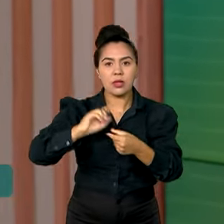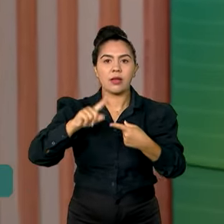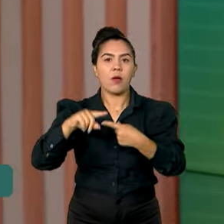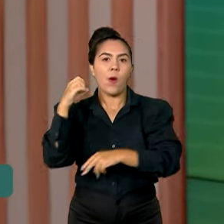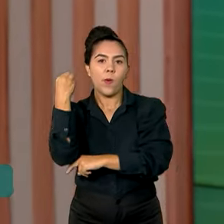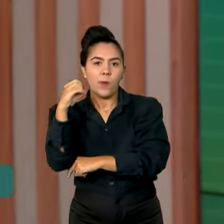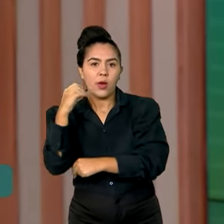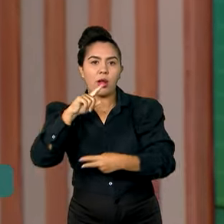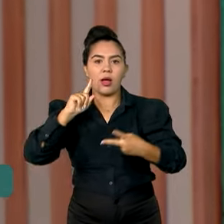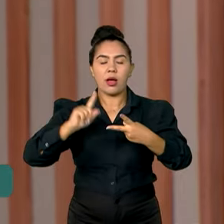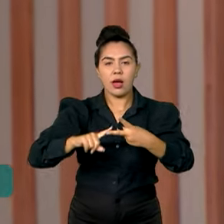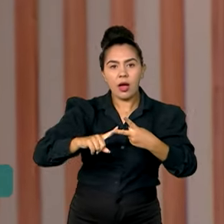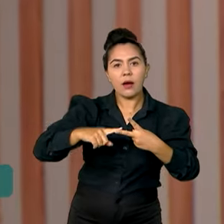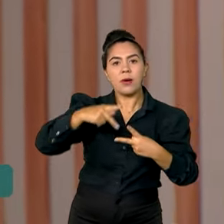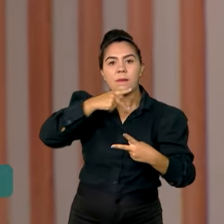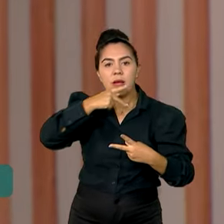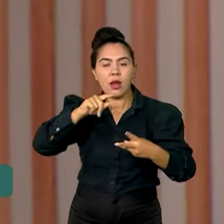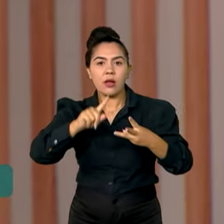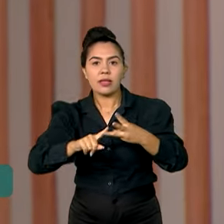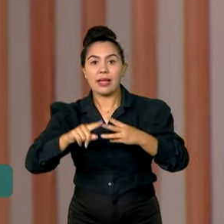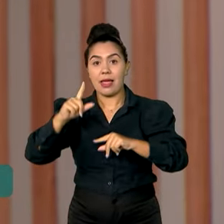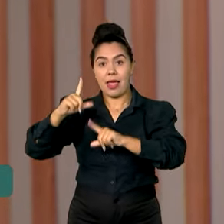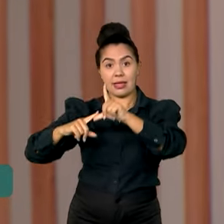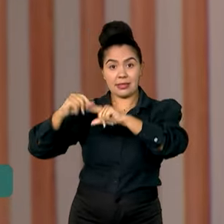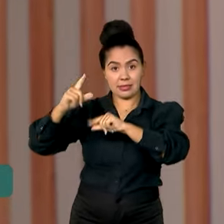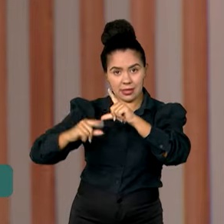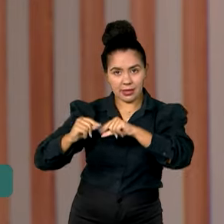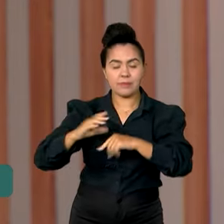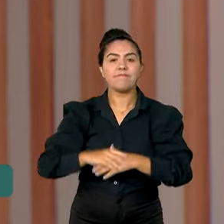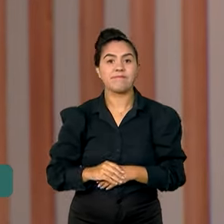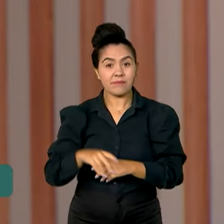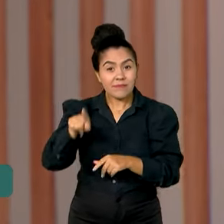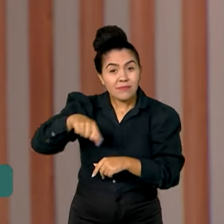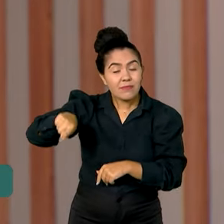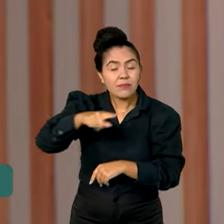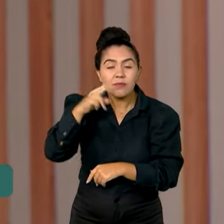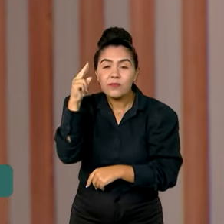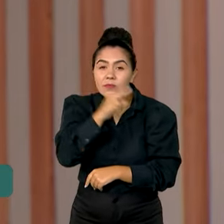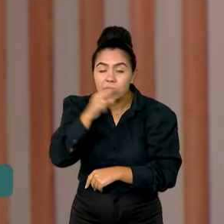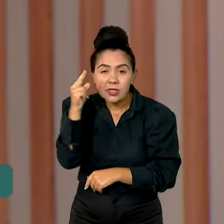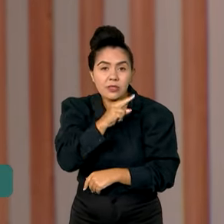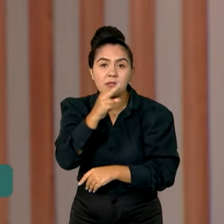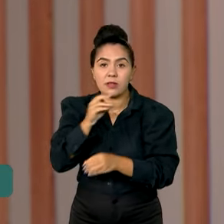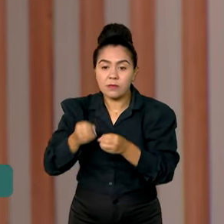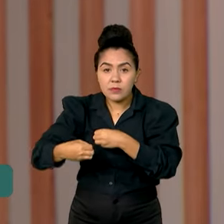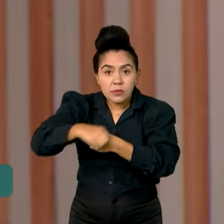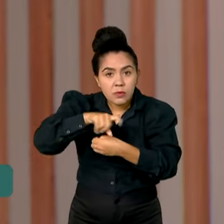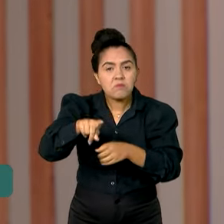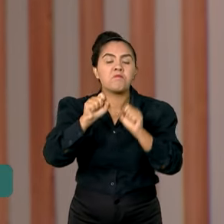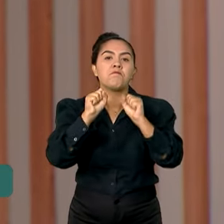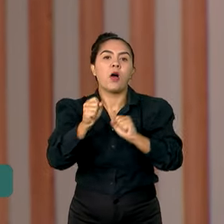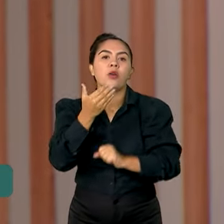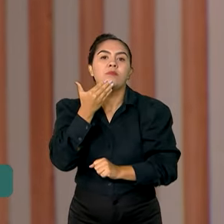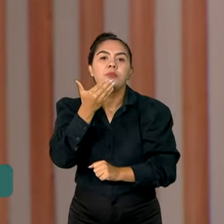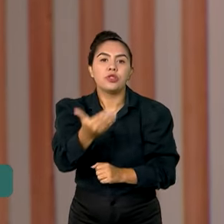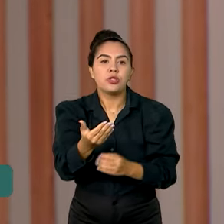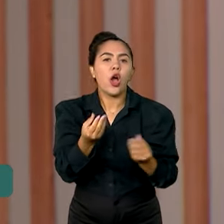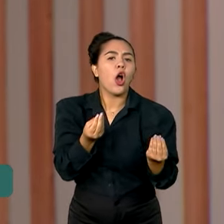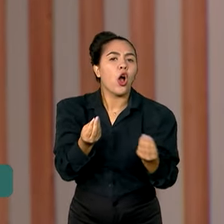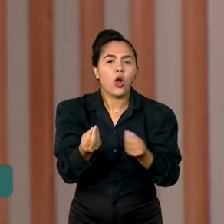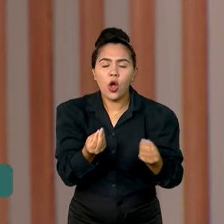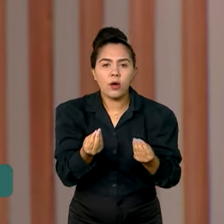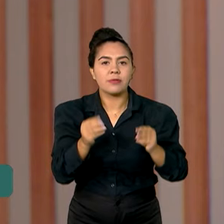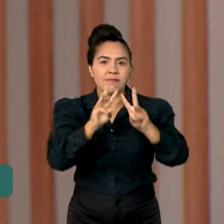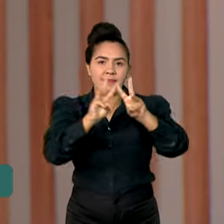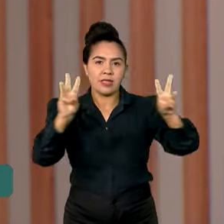Alegre, Pelotas e Estrela. Municípios em situação de emergência podem solicitar esses recursos pelo sistema